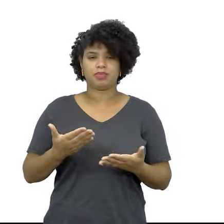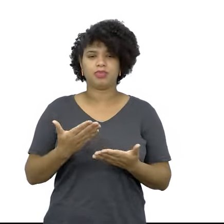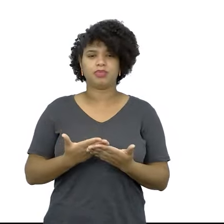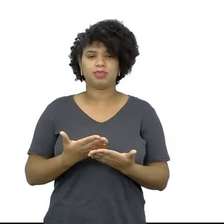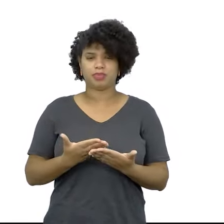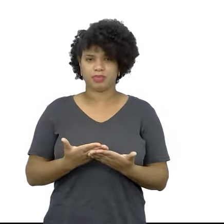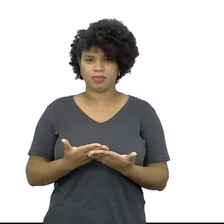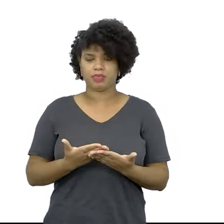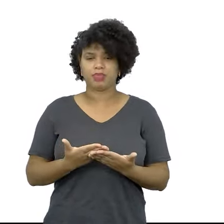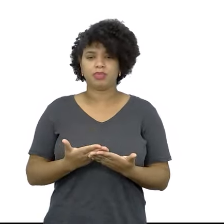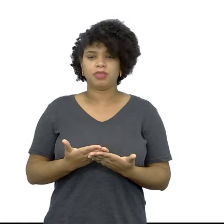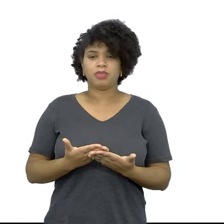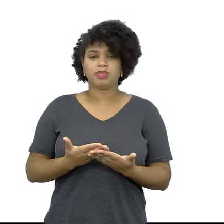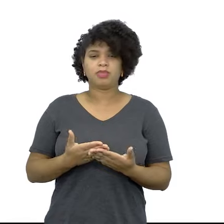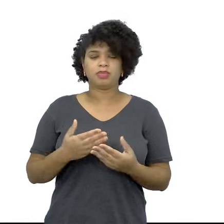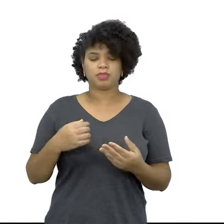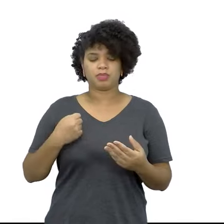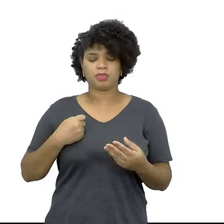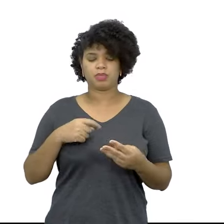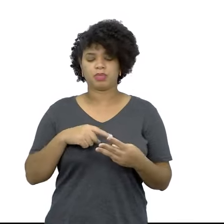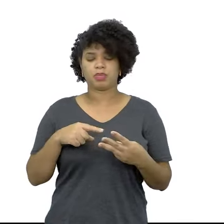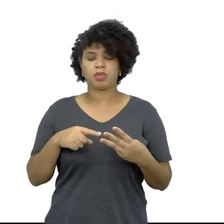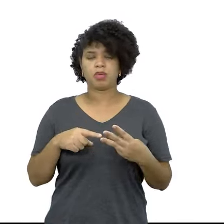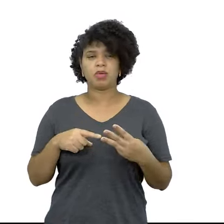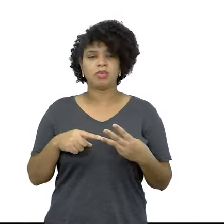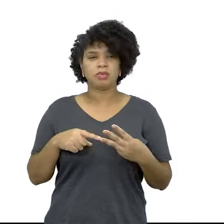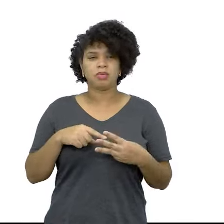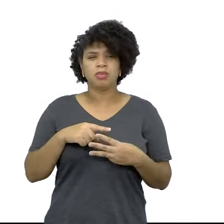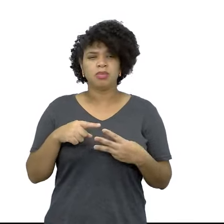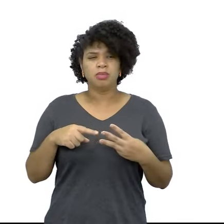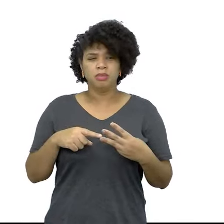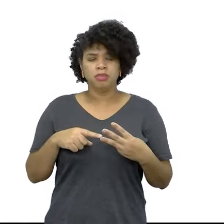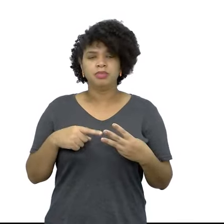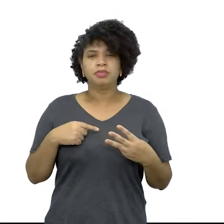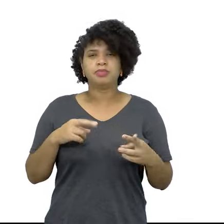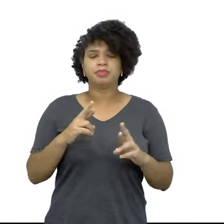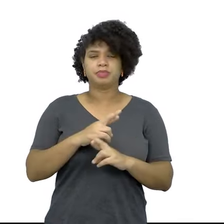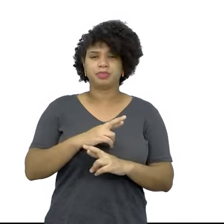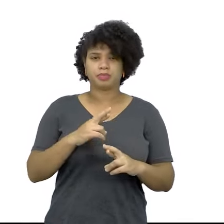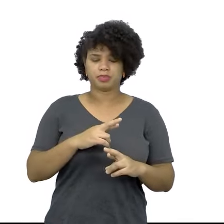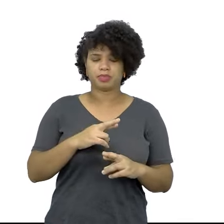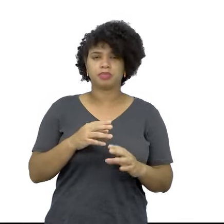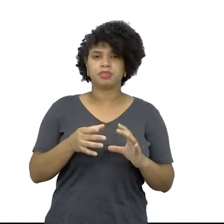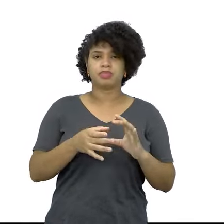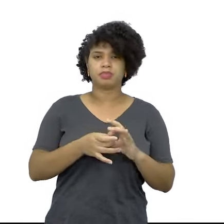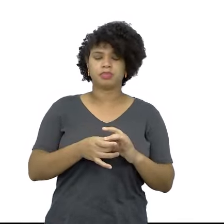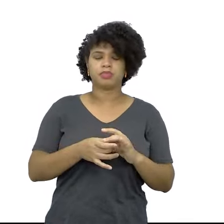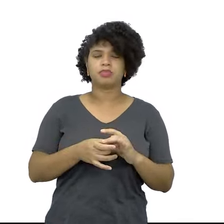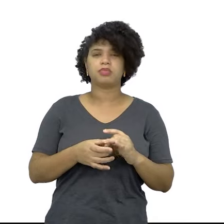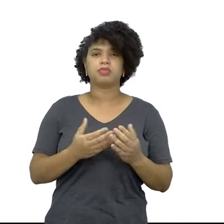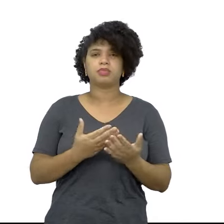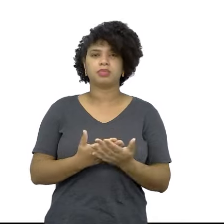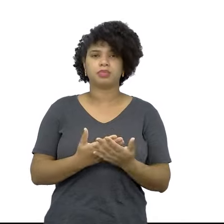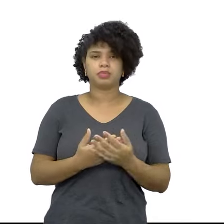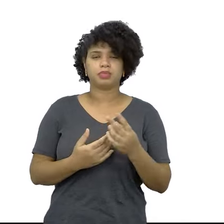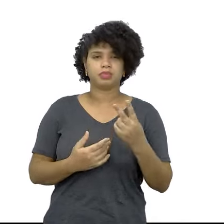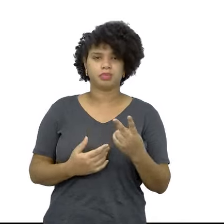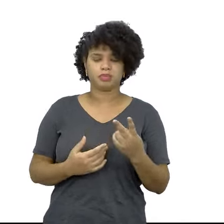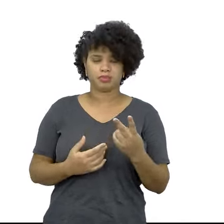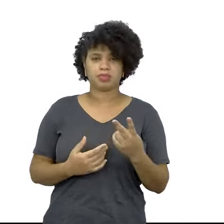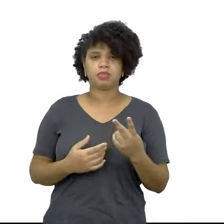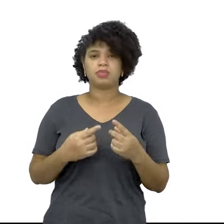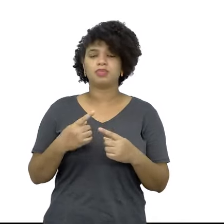aula 3, ela está articulada com as aulas anteriores, né? No caso, a aula 2, os